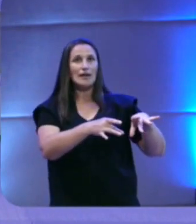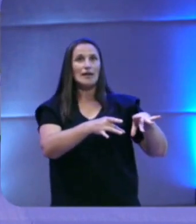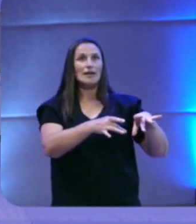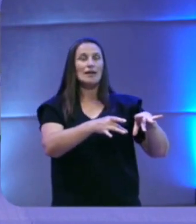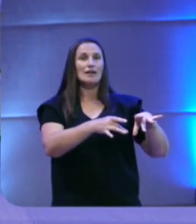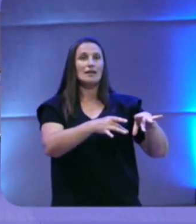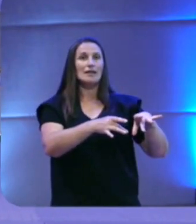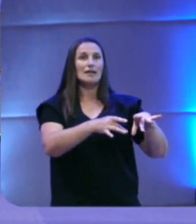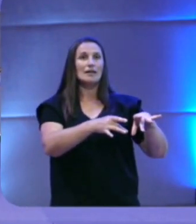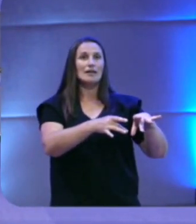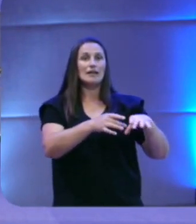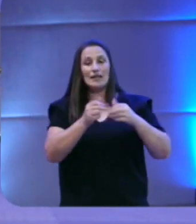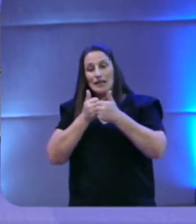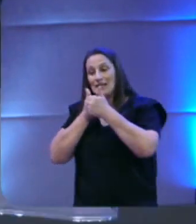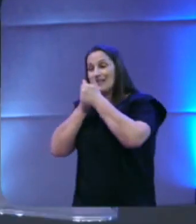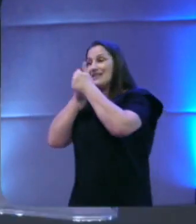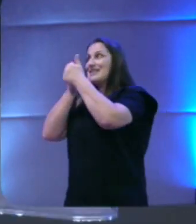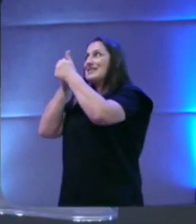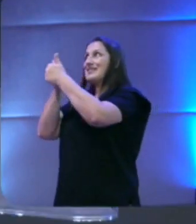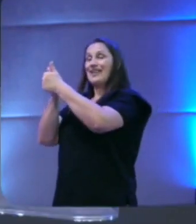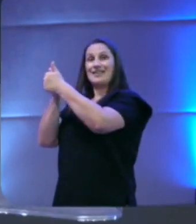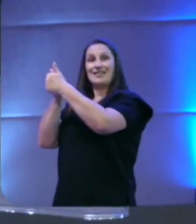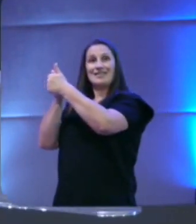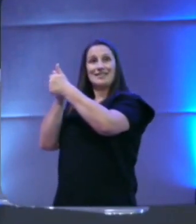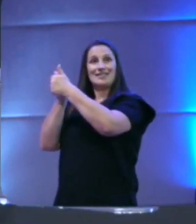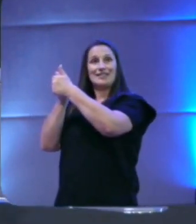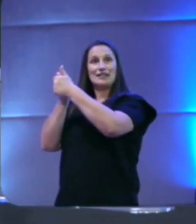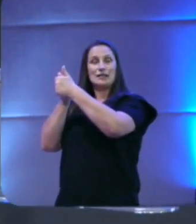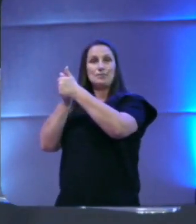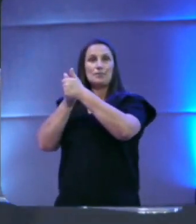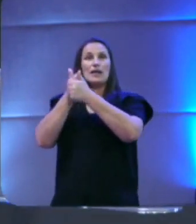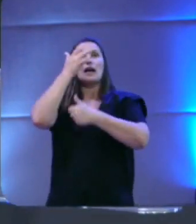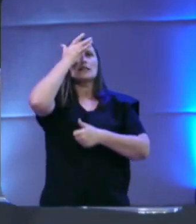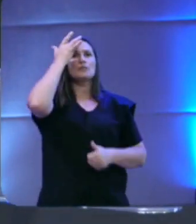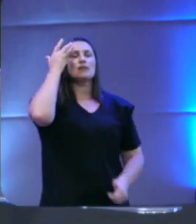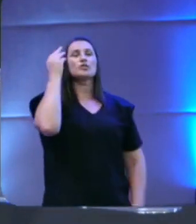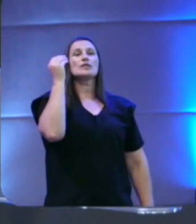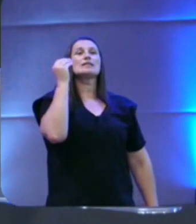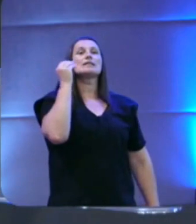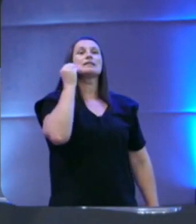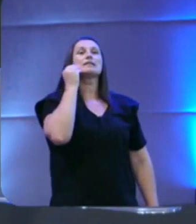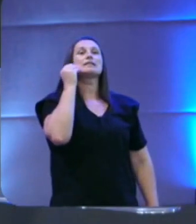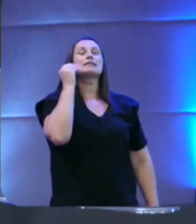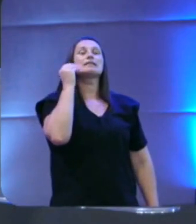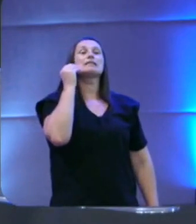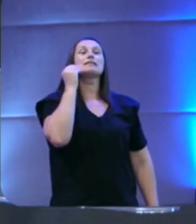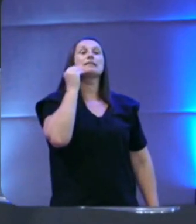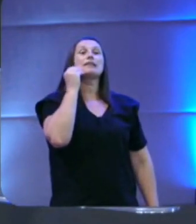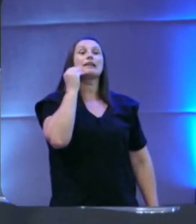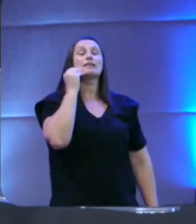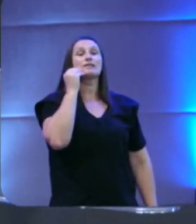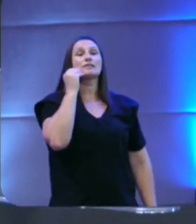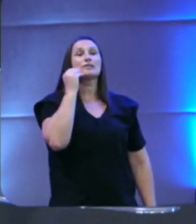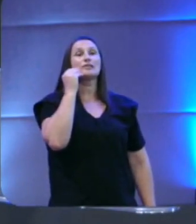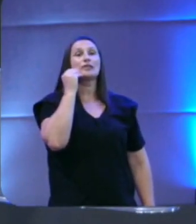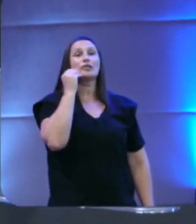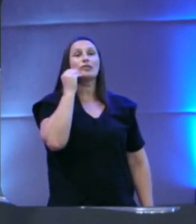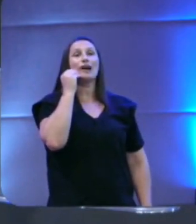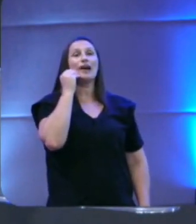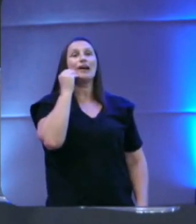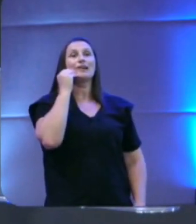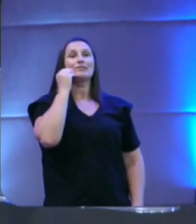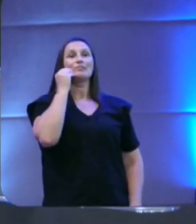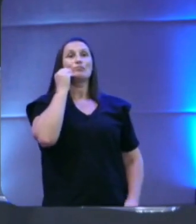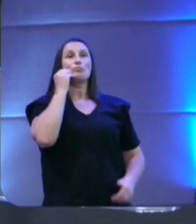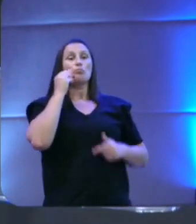seguir a Jesus. Muitas pessoas tentam seguir a Jesus pulando esses 2 primeiros passos. E aí